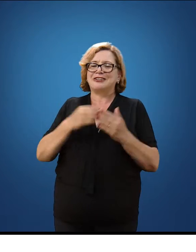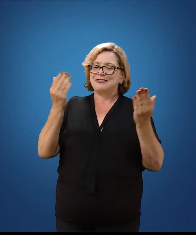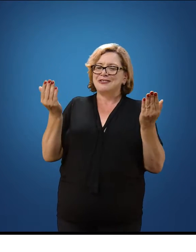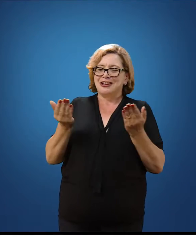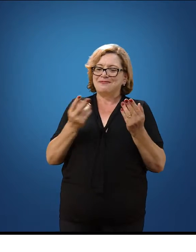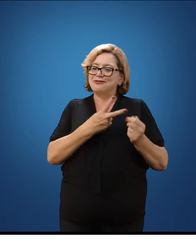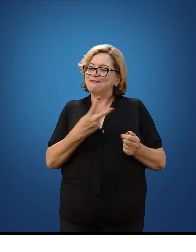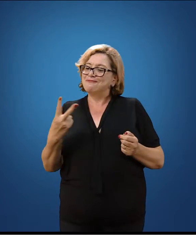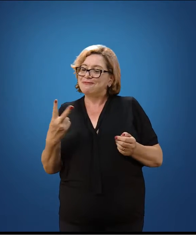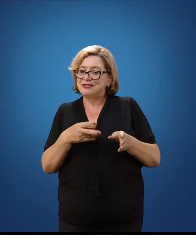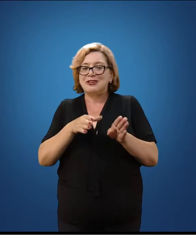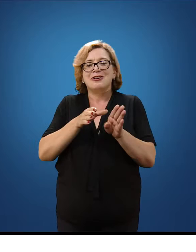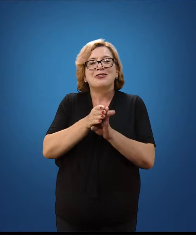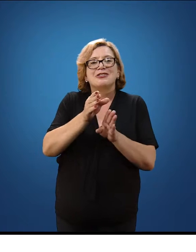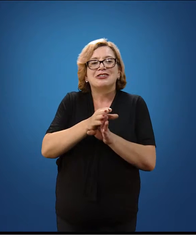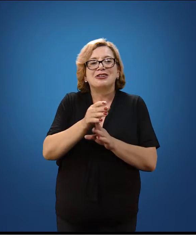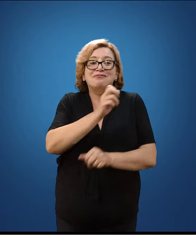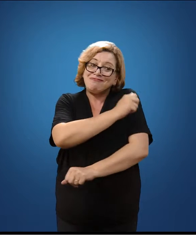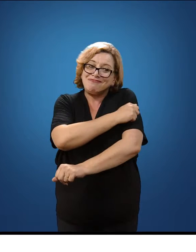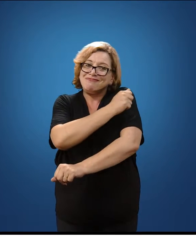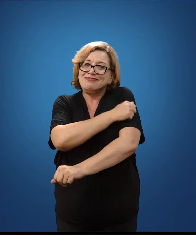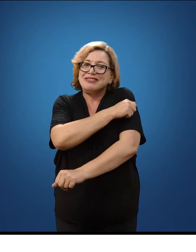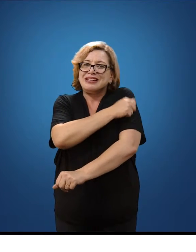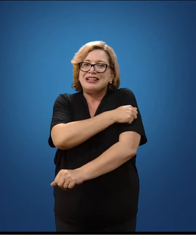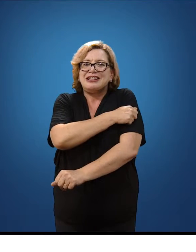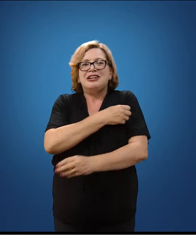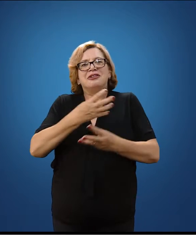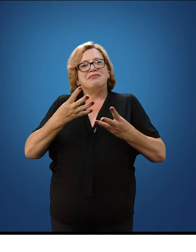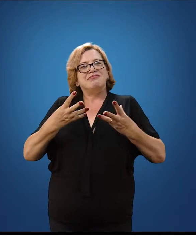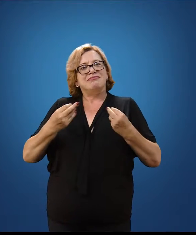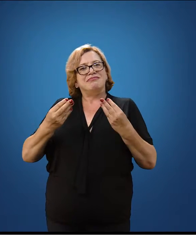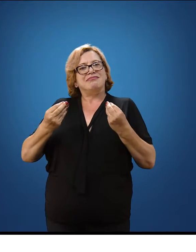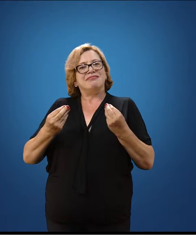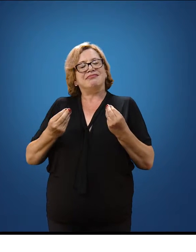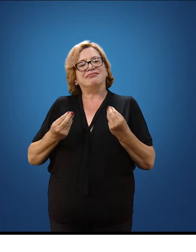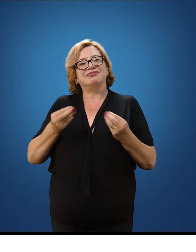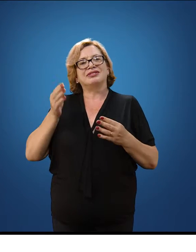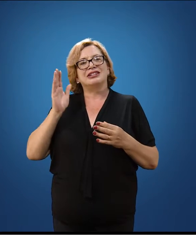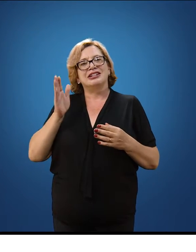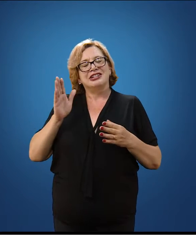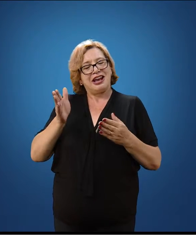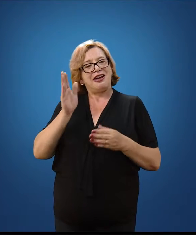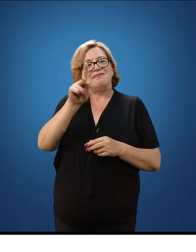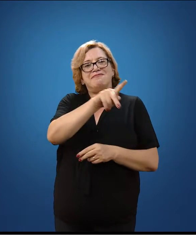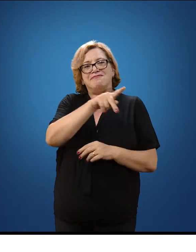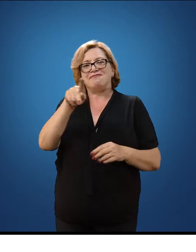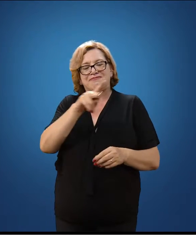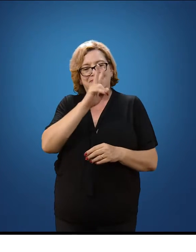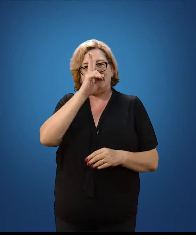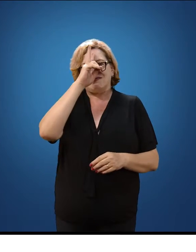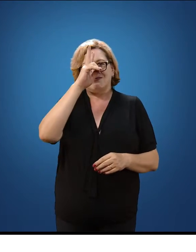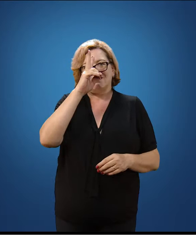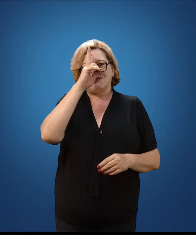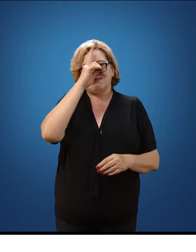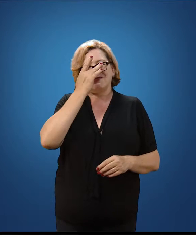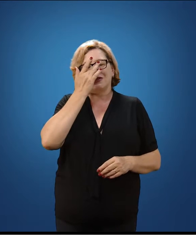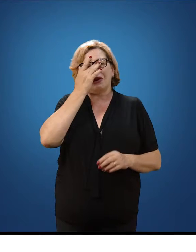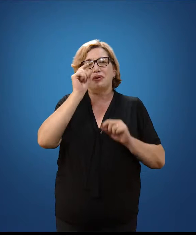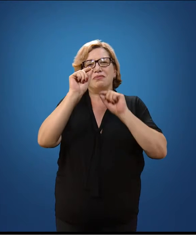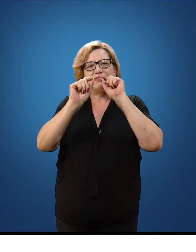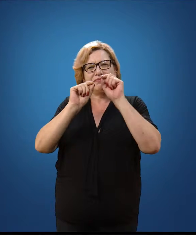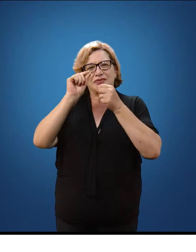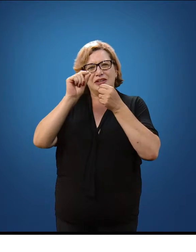para os nossos cursistas que estão nos ouvindo aqui. Muitos deles são já professores no ensino médio, né? O que eles